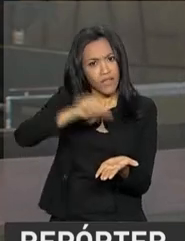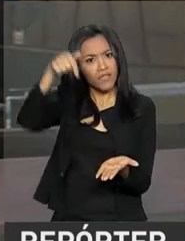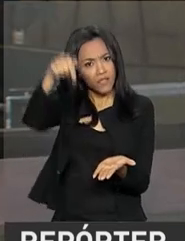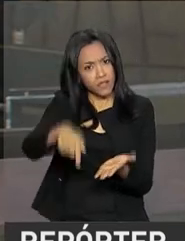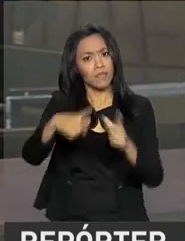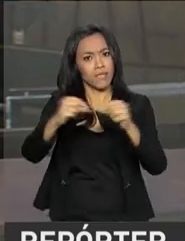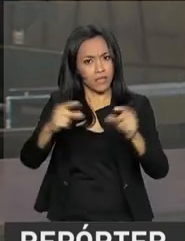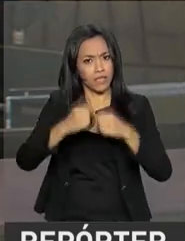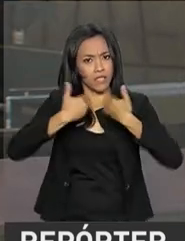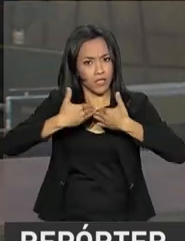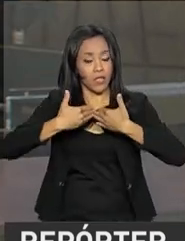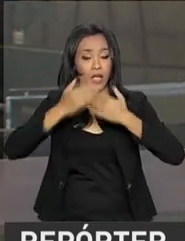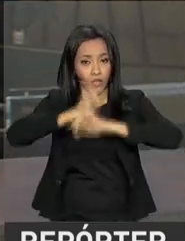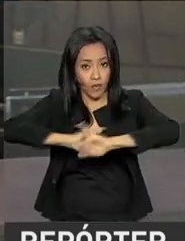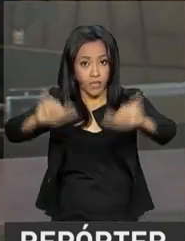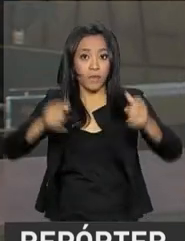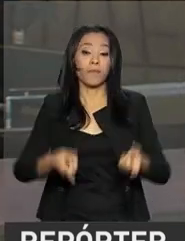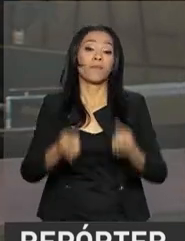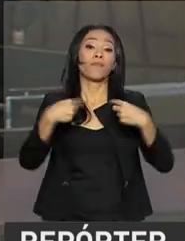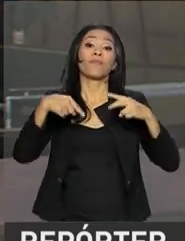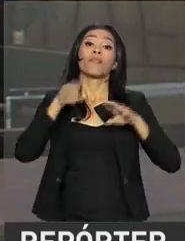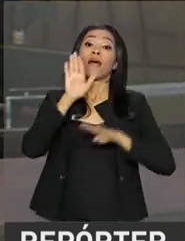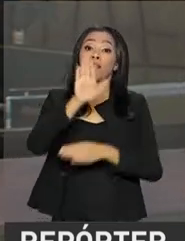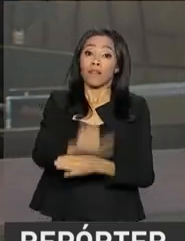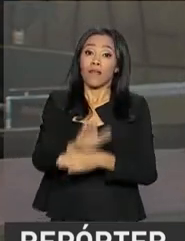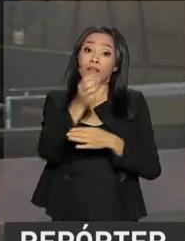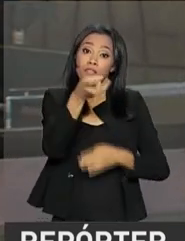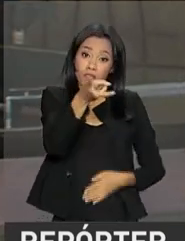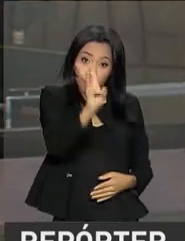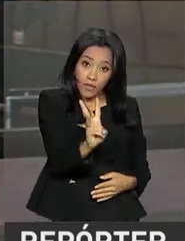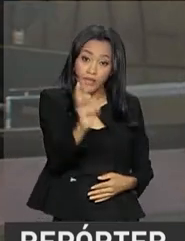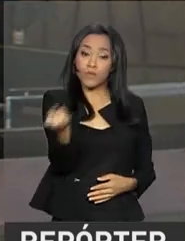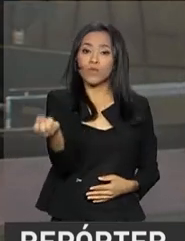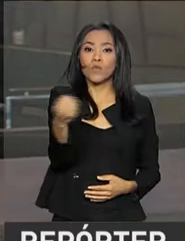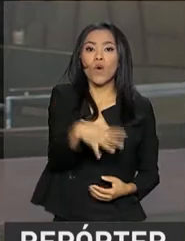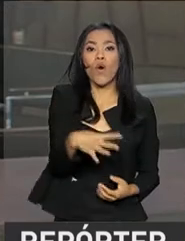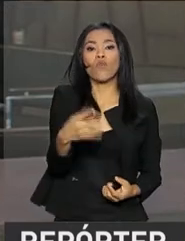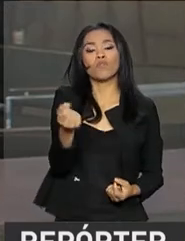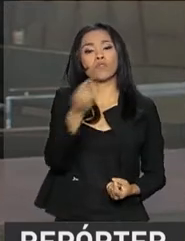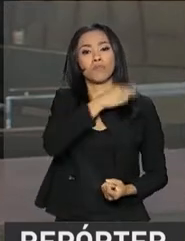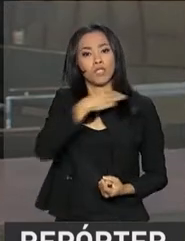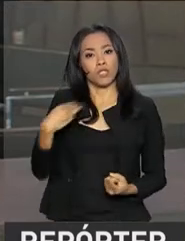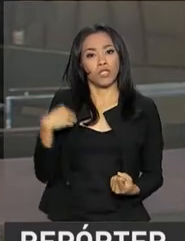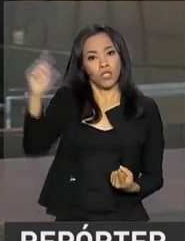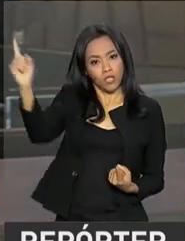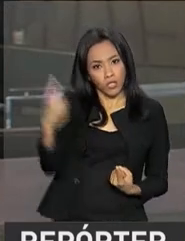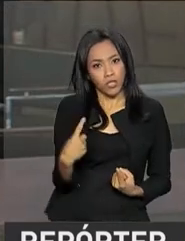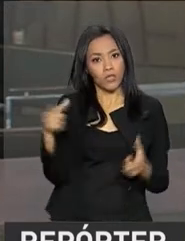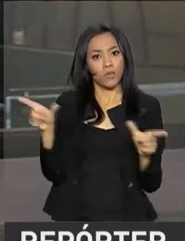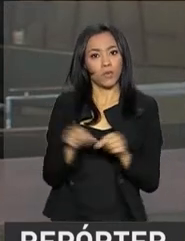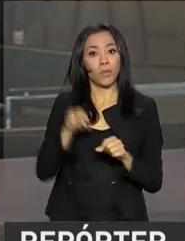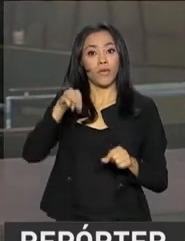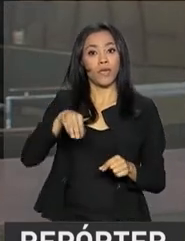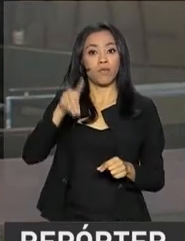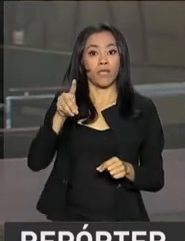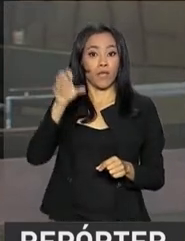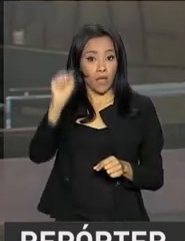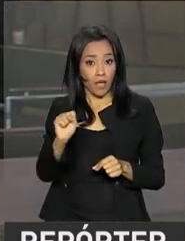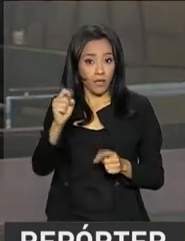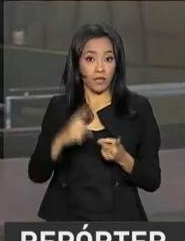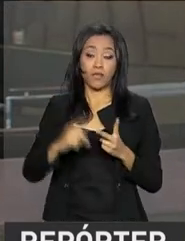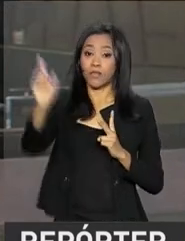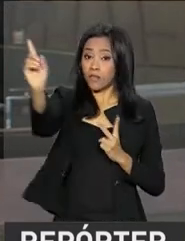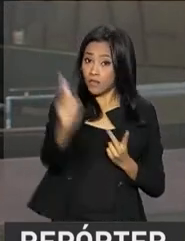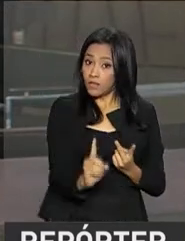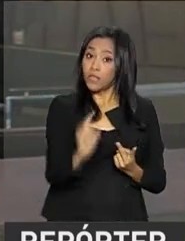na parte da tarde às 3 horas o presidente da posse aos novos ministros do desenvolvimento social alberto beltrame e